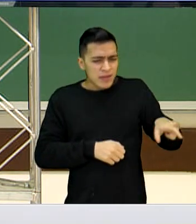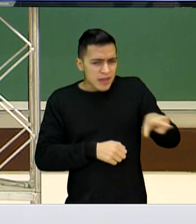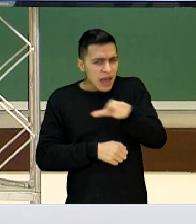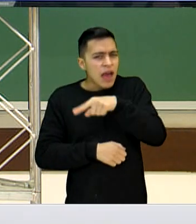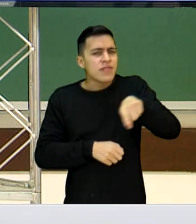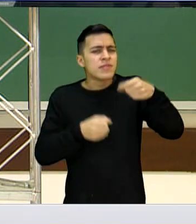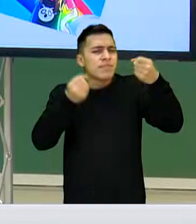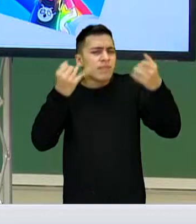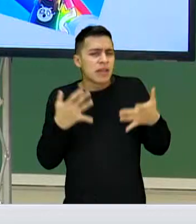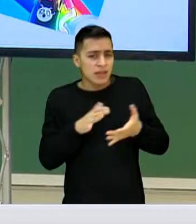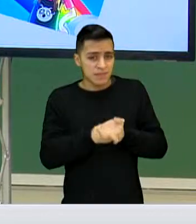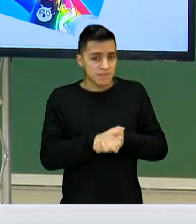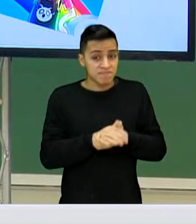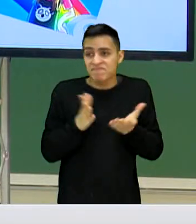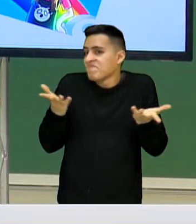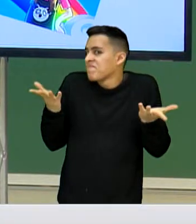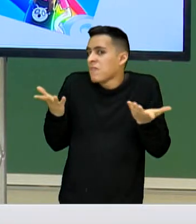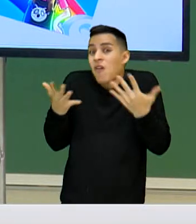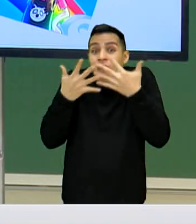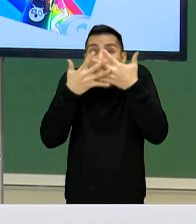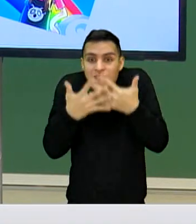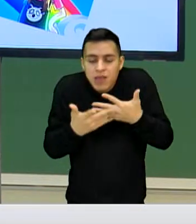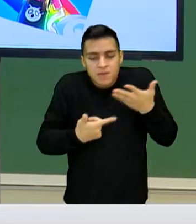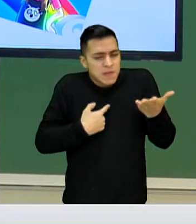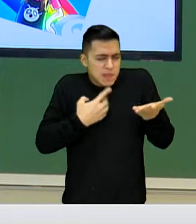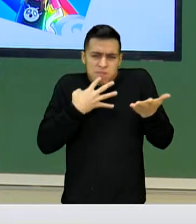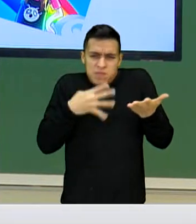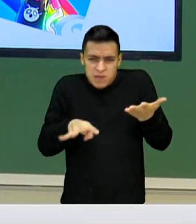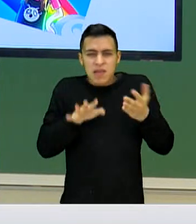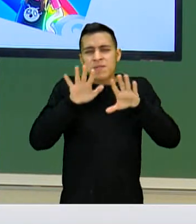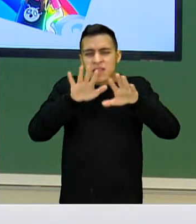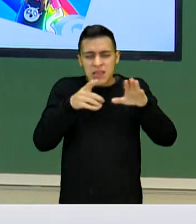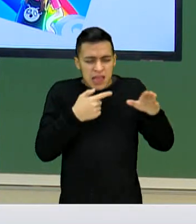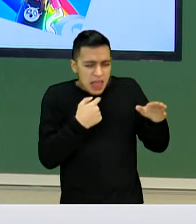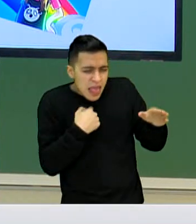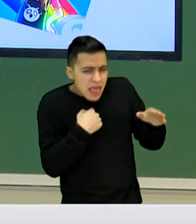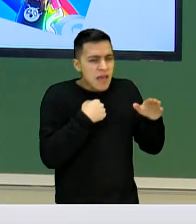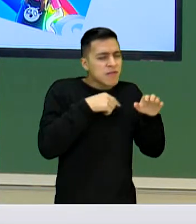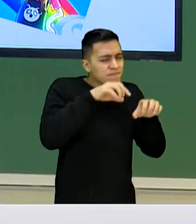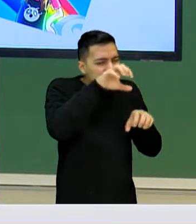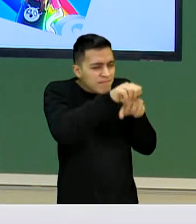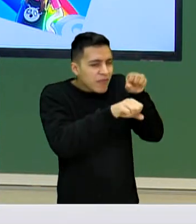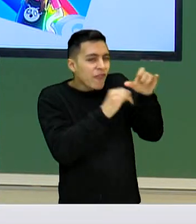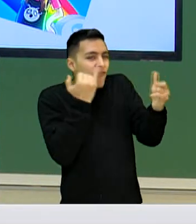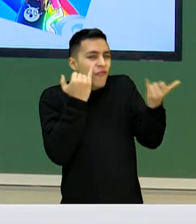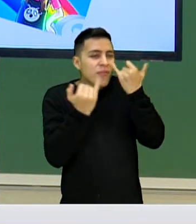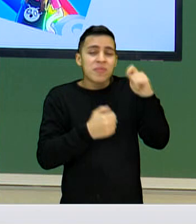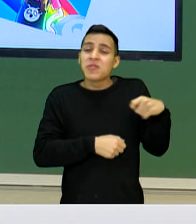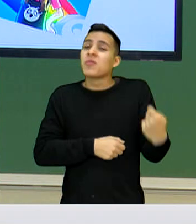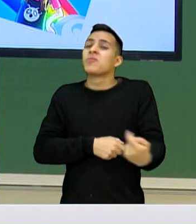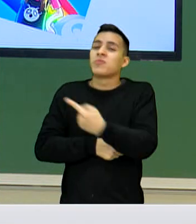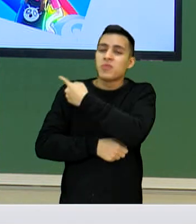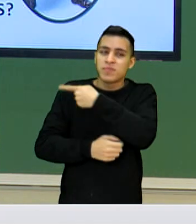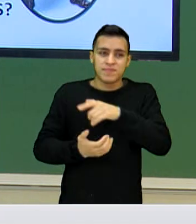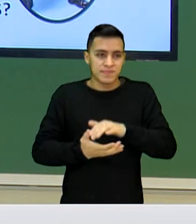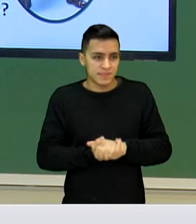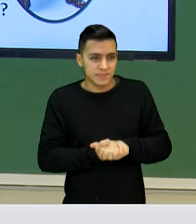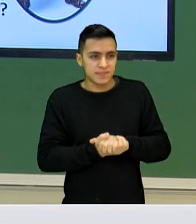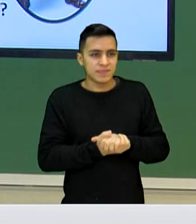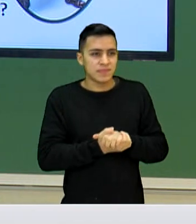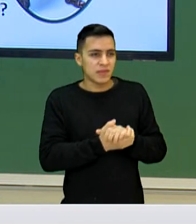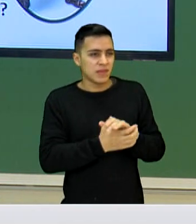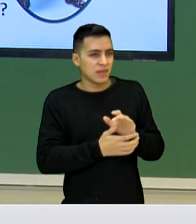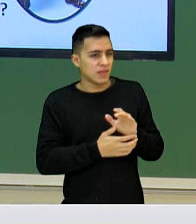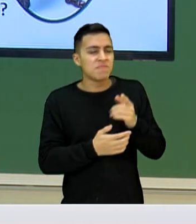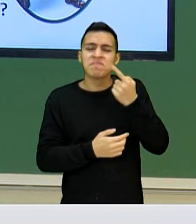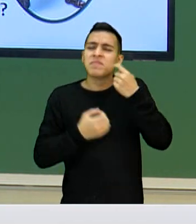eles. Eu confesso que eu não conhecia e aí eu recolhi algumas básicas informações sobre eles, tá? Coloquei aqui,